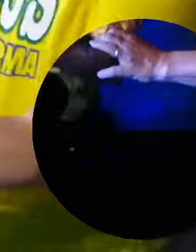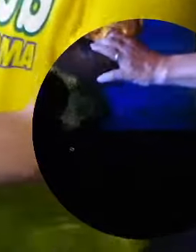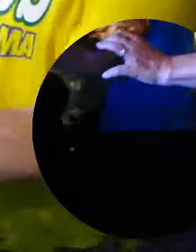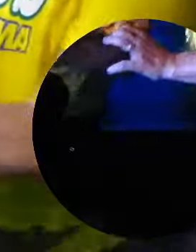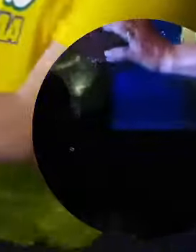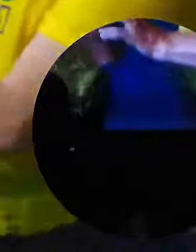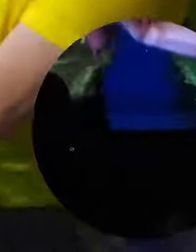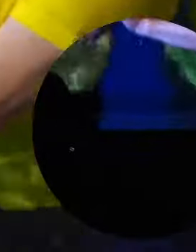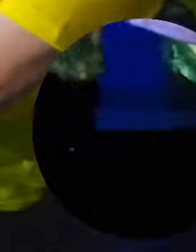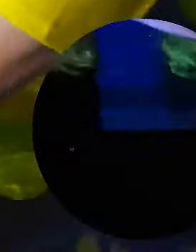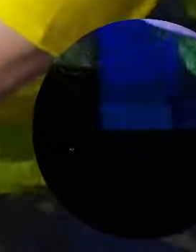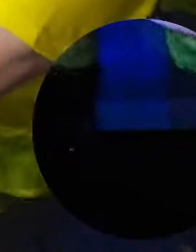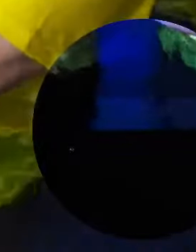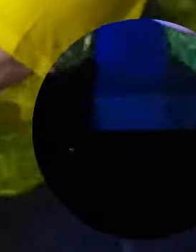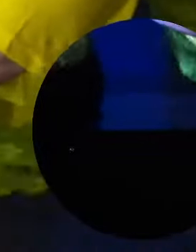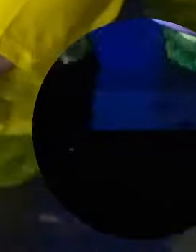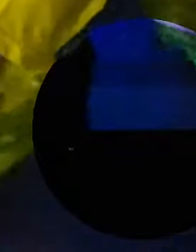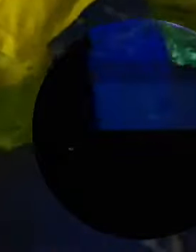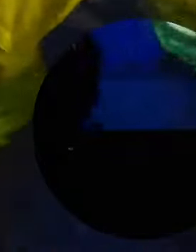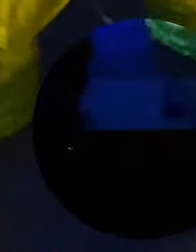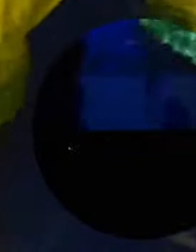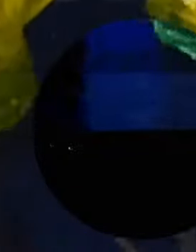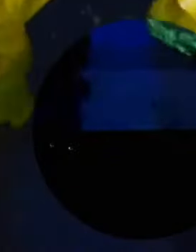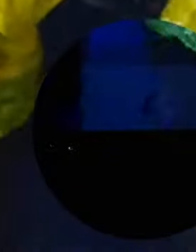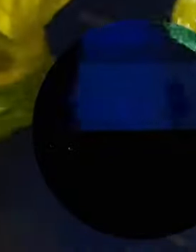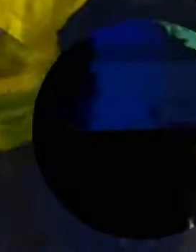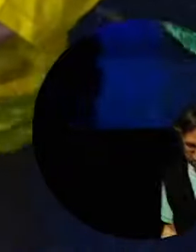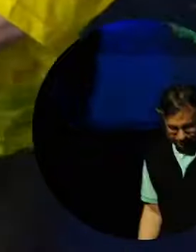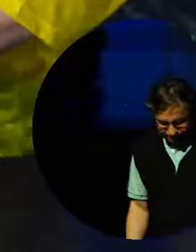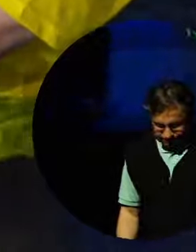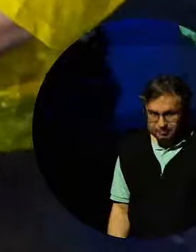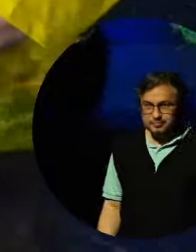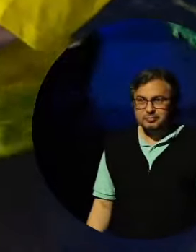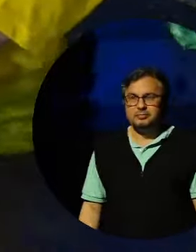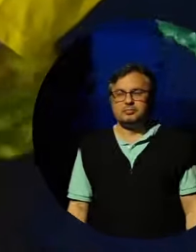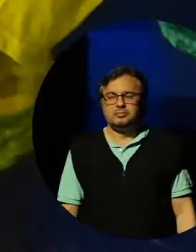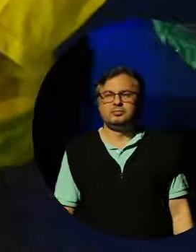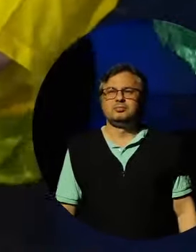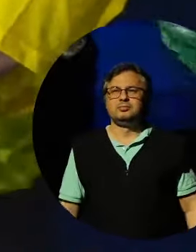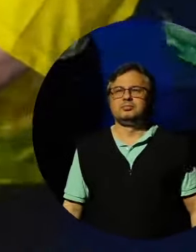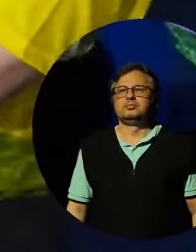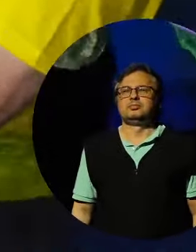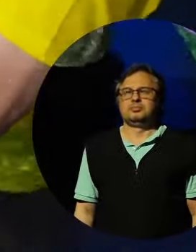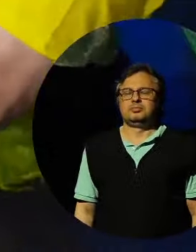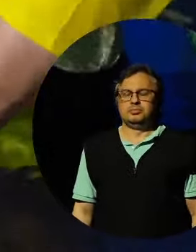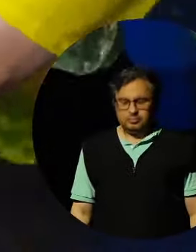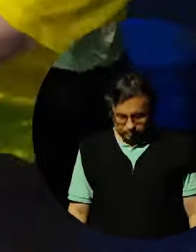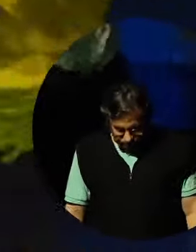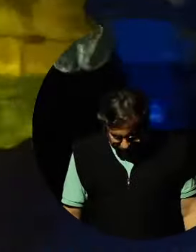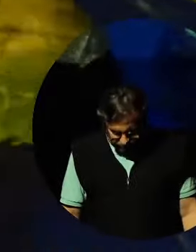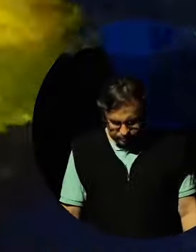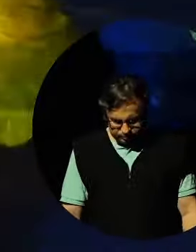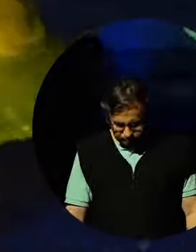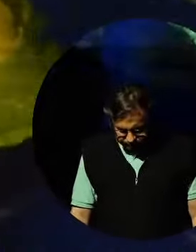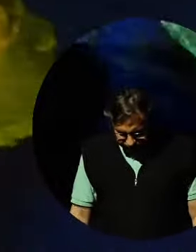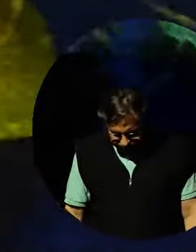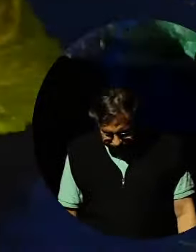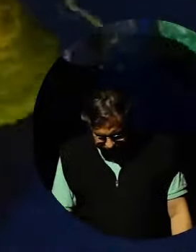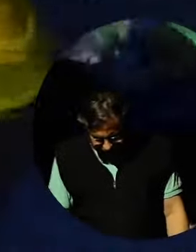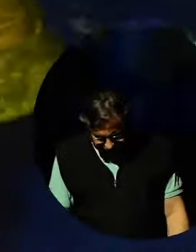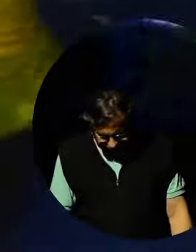Daniel, como ministro do Evangelho, nós te batizamos em nome do Pai, do Filho e do Espírito Santo. Amém.